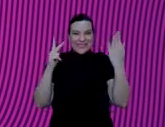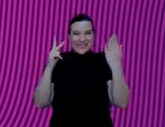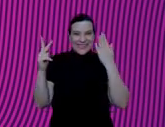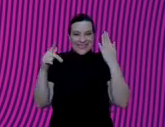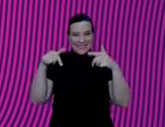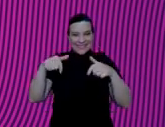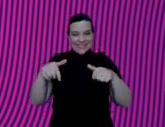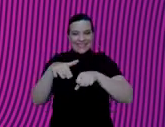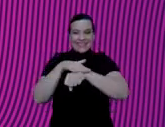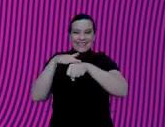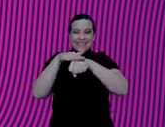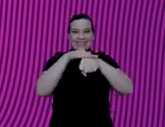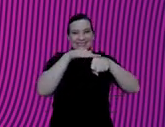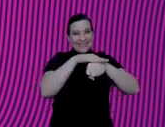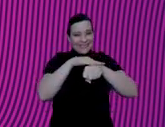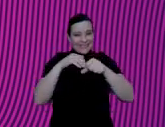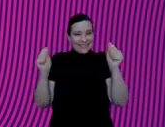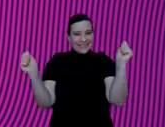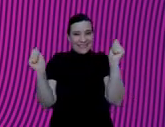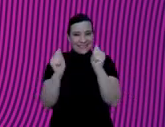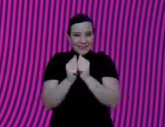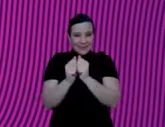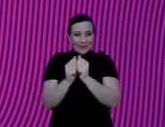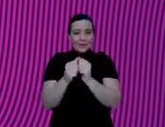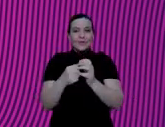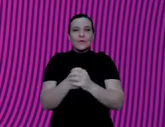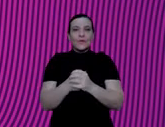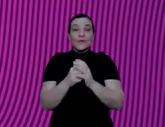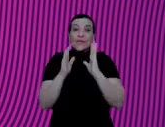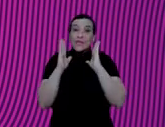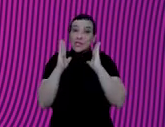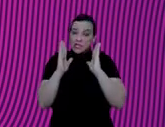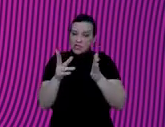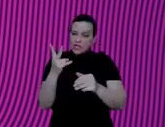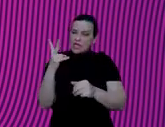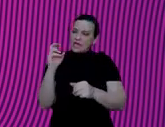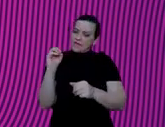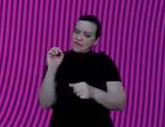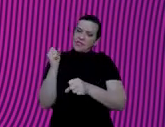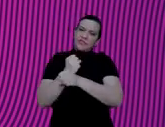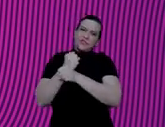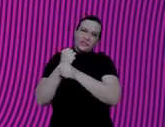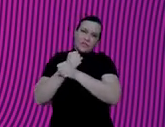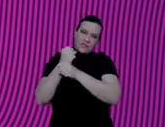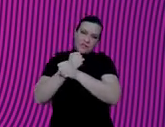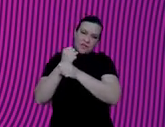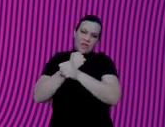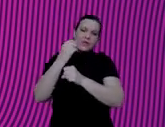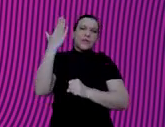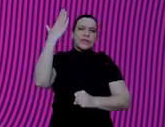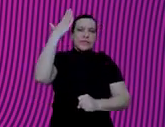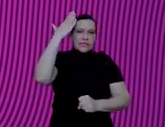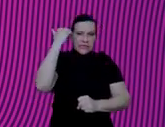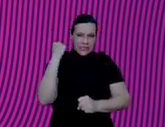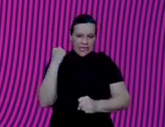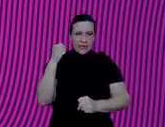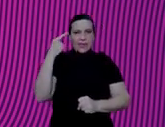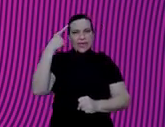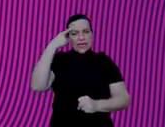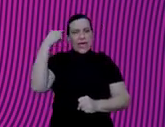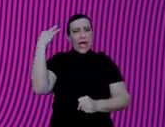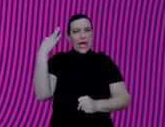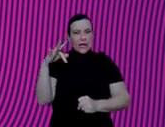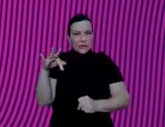conosco, há mais de 20 anos a gente sabe que as cefaleias primárias têm comorbidades psiquiátricas,